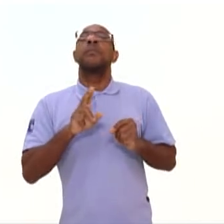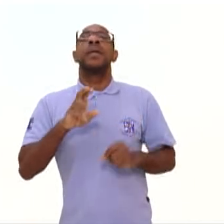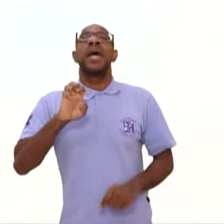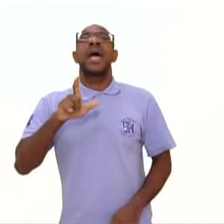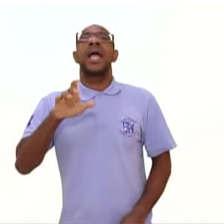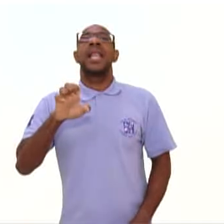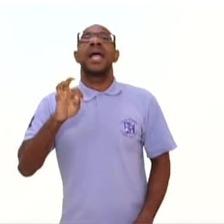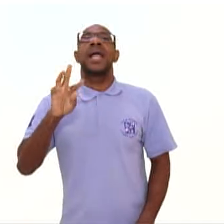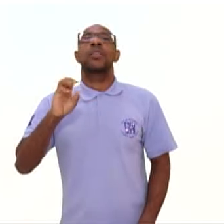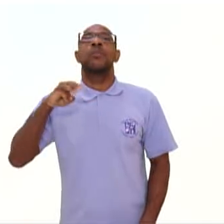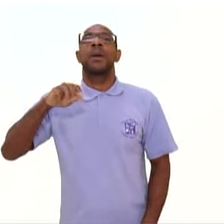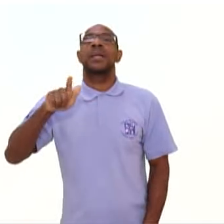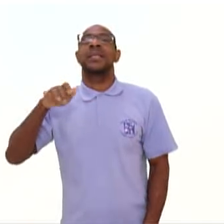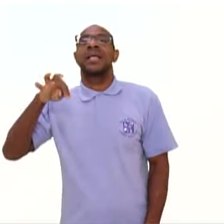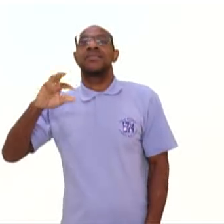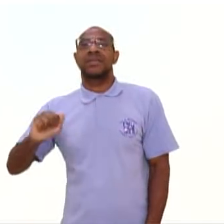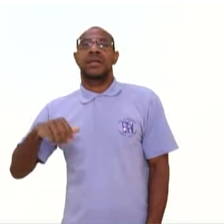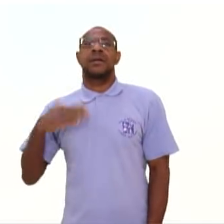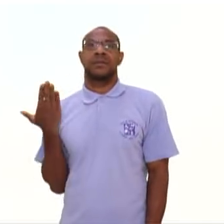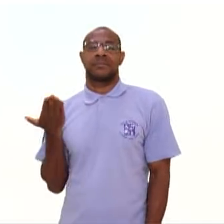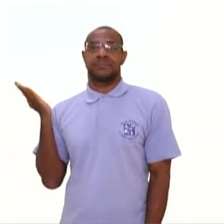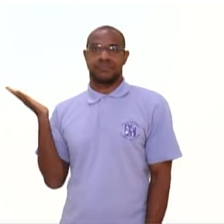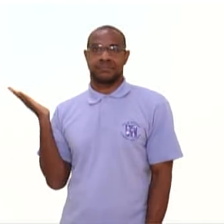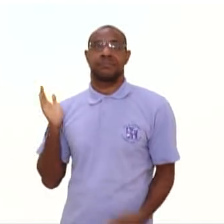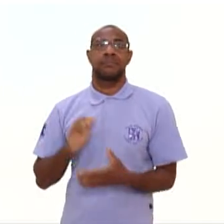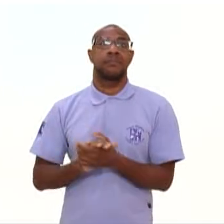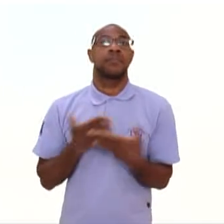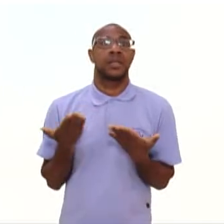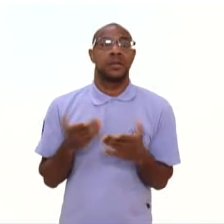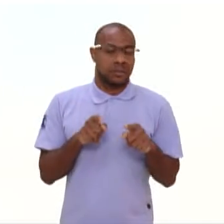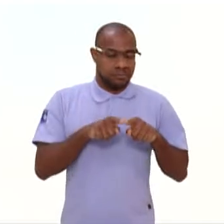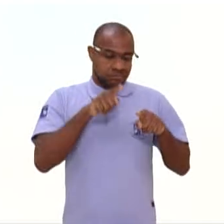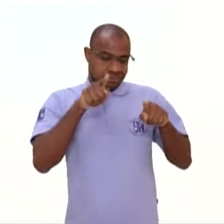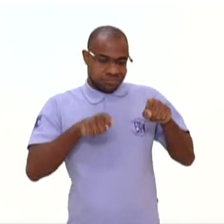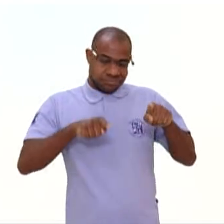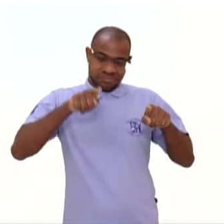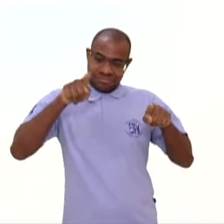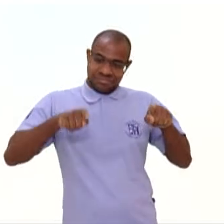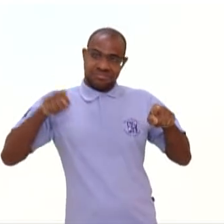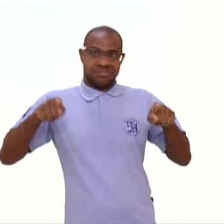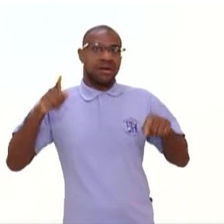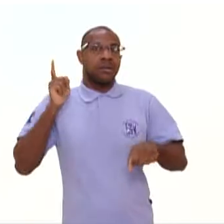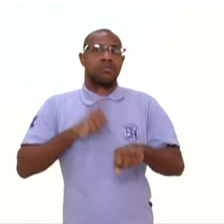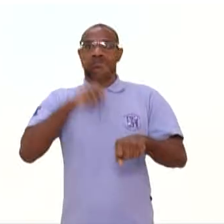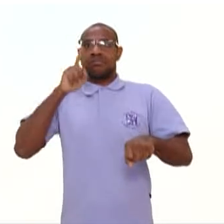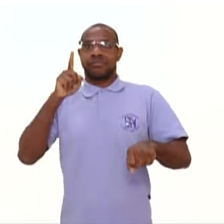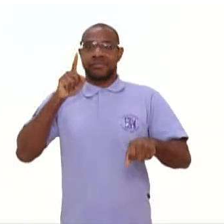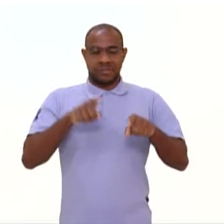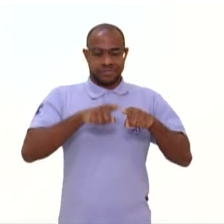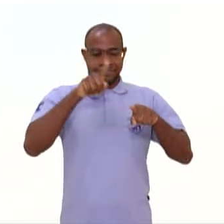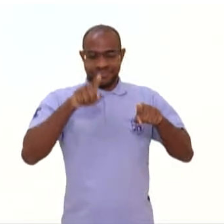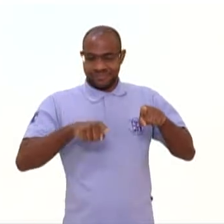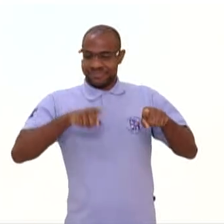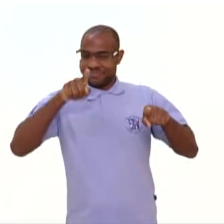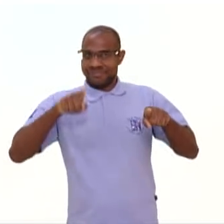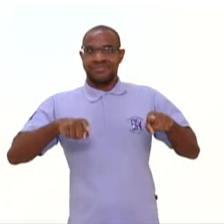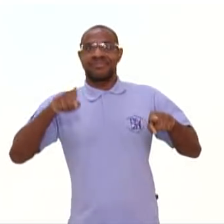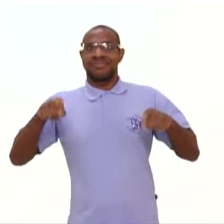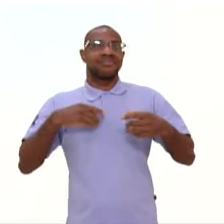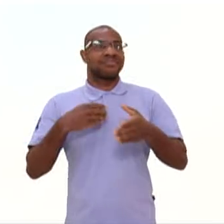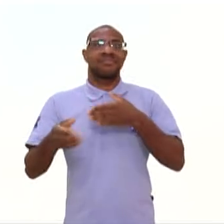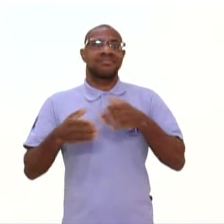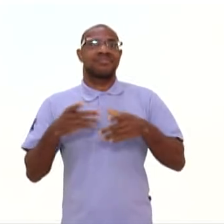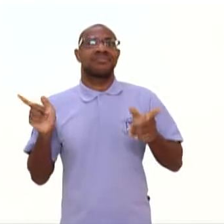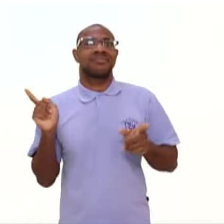para vocês e percebo muito a situação que acaba tendo. Esse deslocamento acontece em simultâneo, tanto no eixo da horizontal quanto também da vertical.